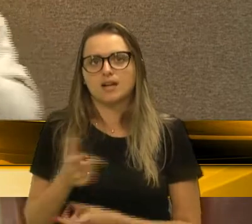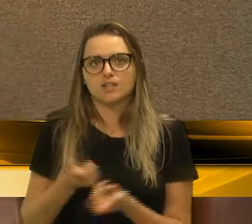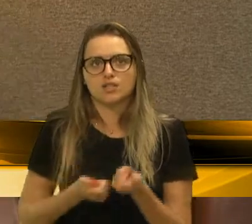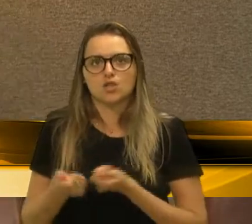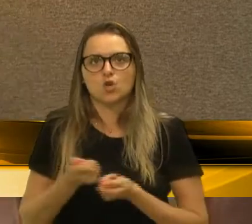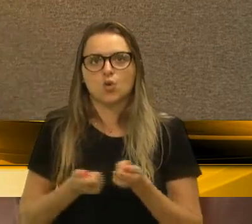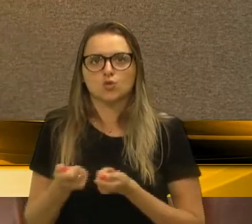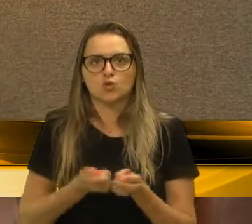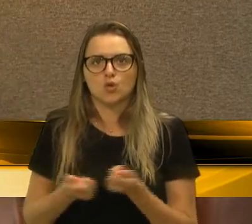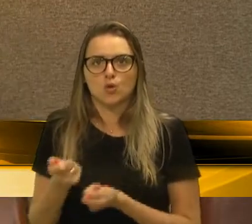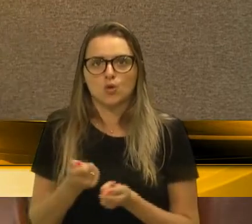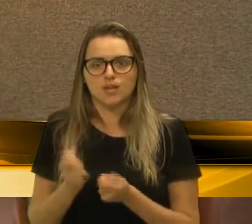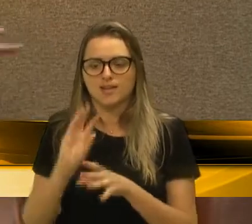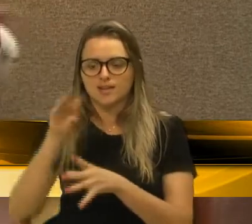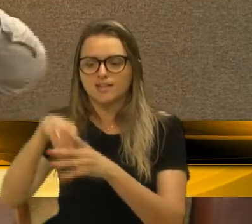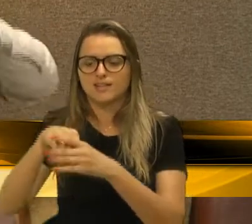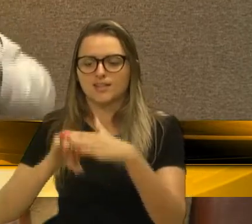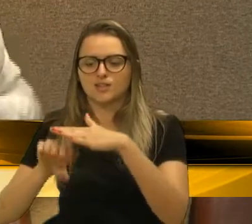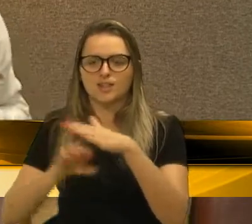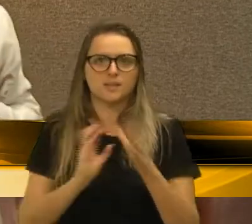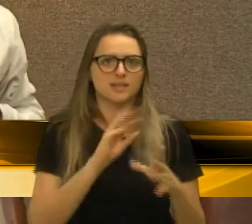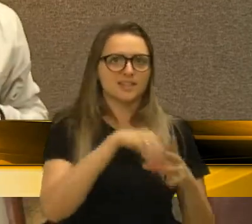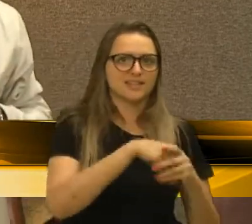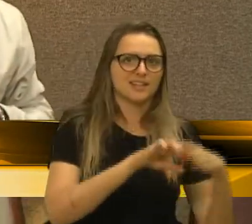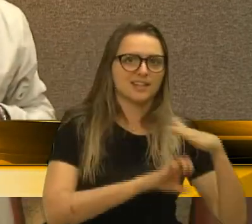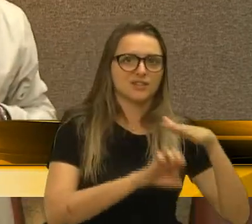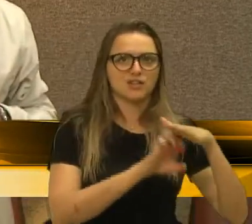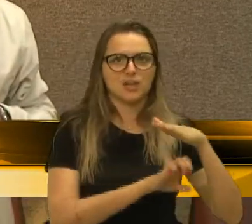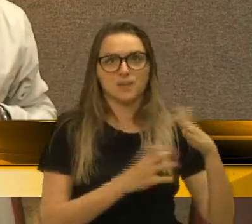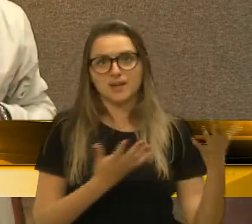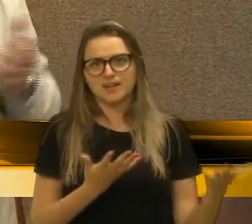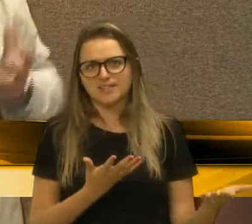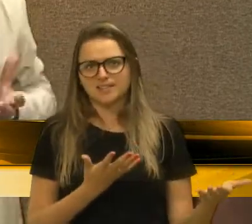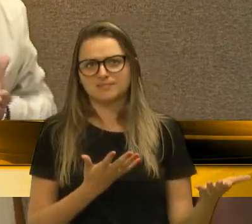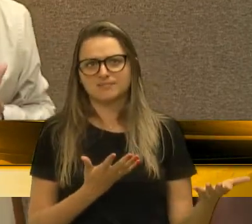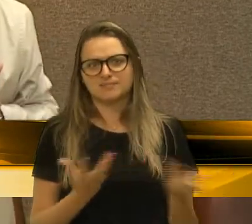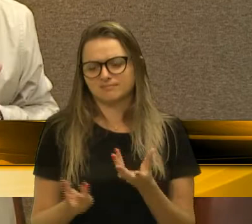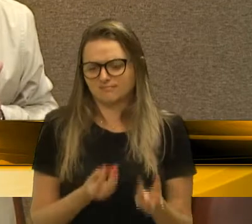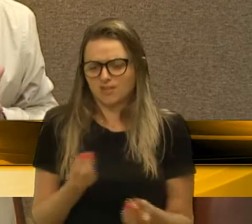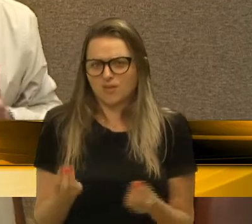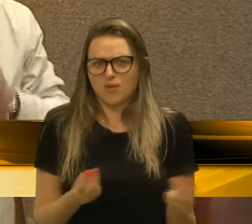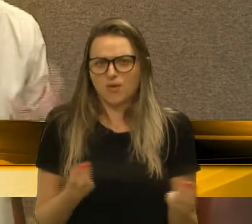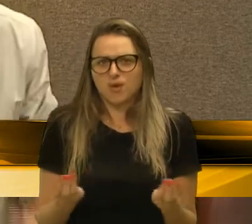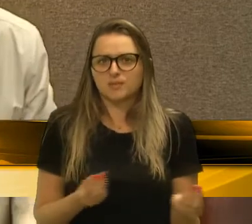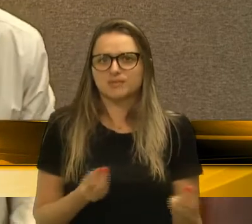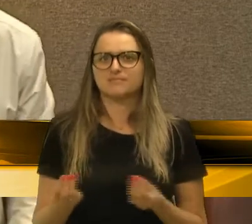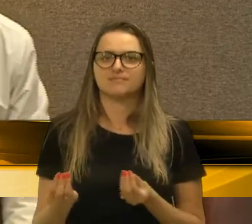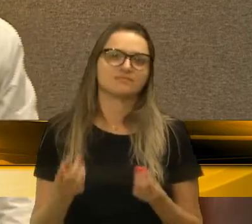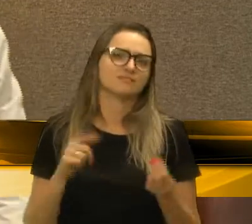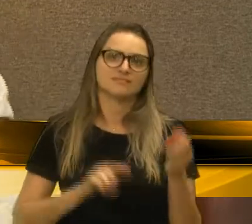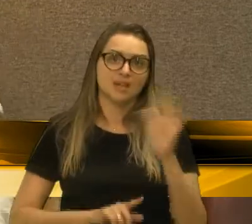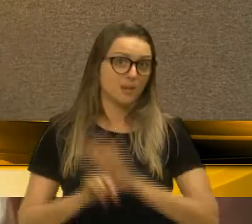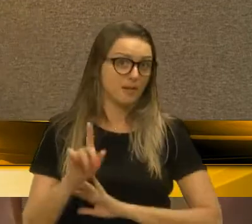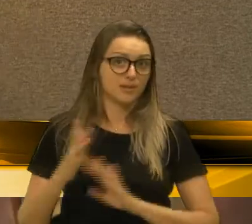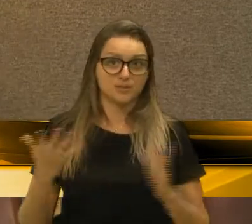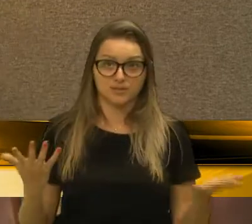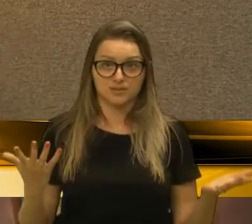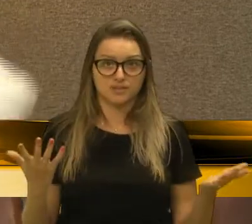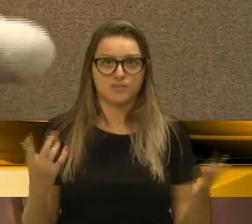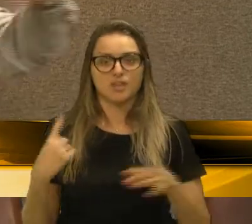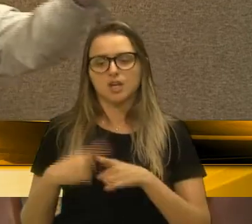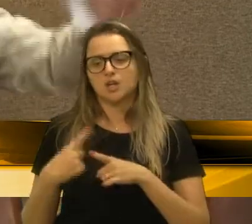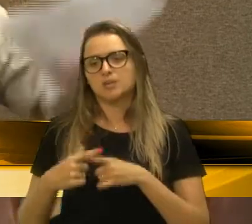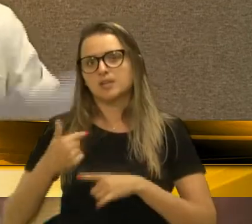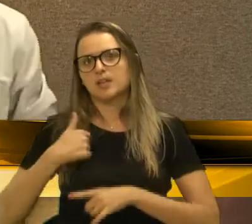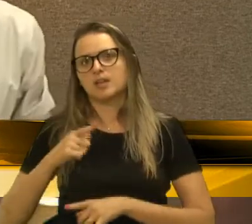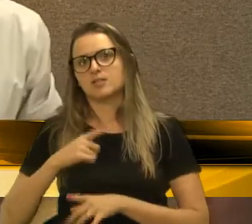controladoria para analisar essas duas organizações? Como? Isso é uma pergunta. Porque uma vai dizer, eu